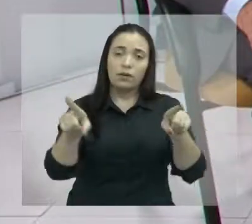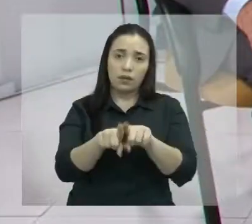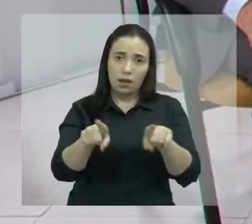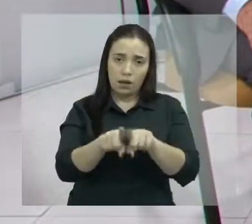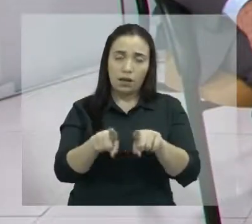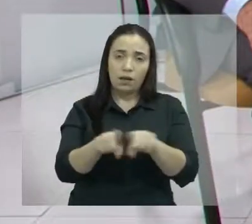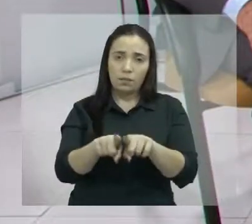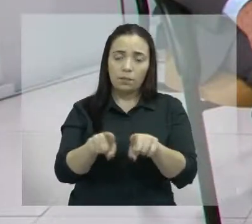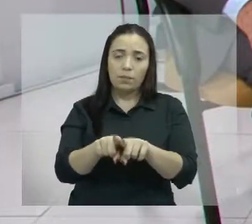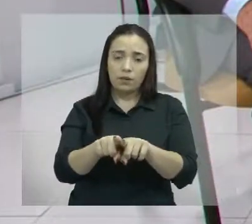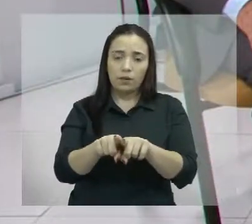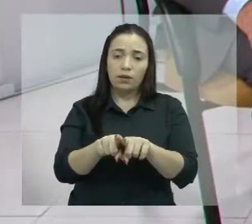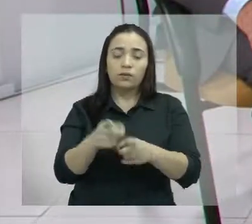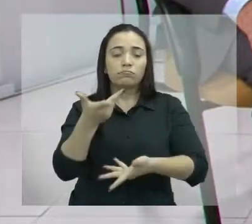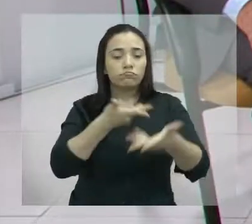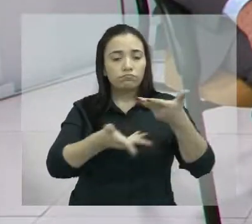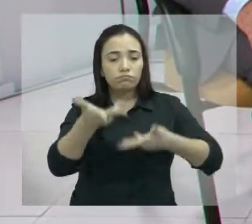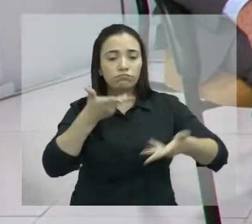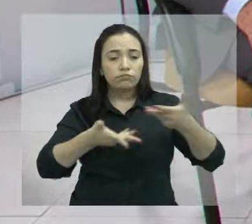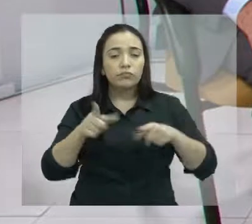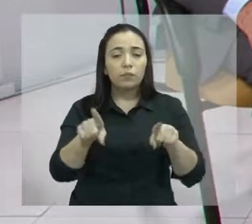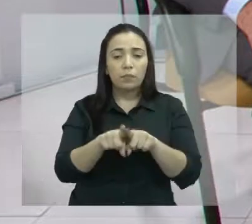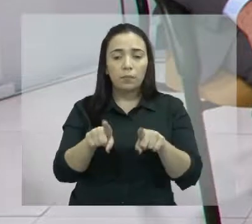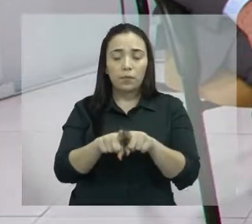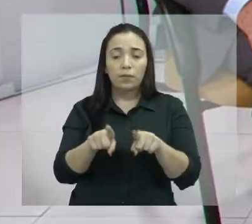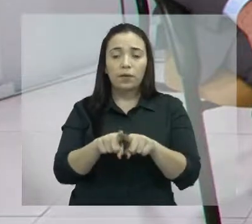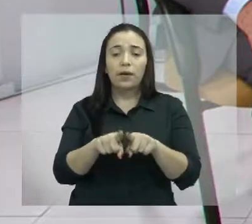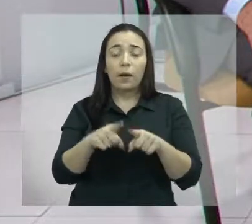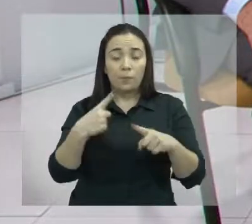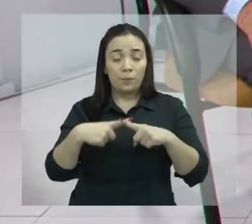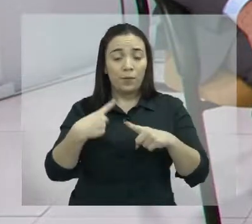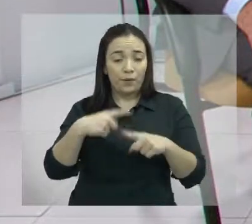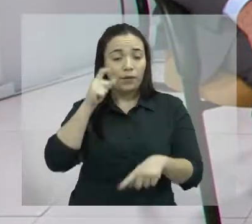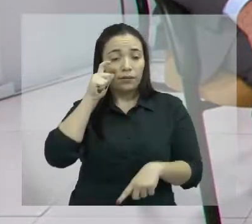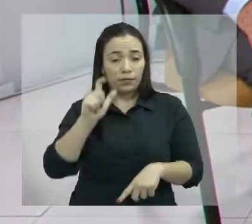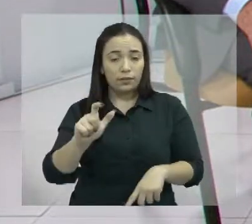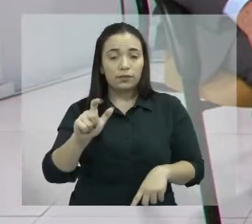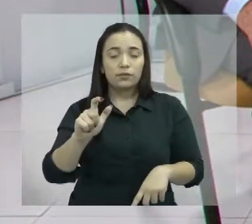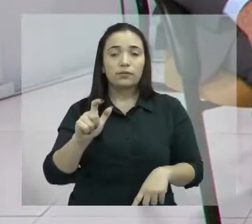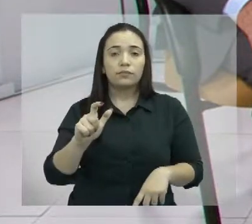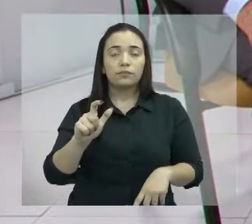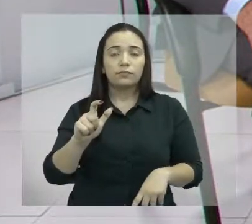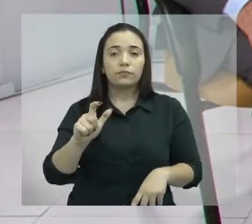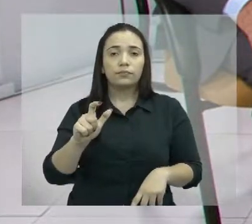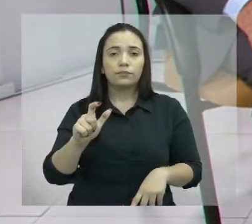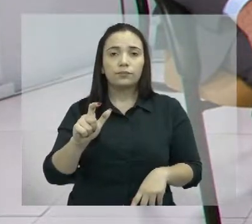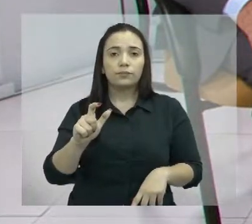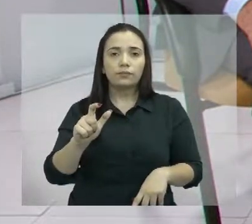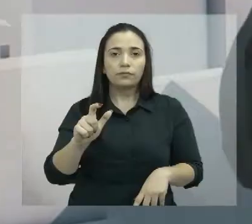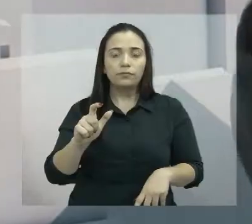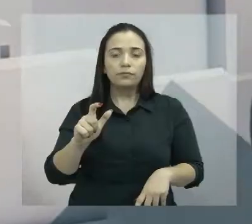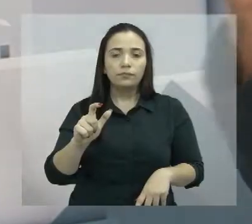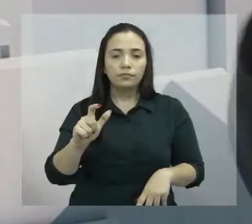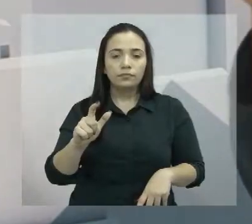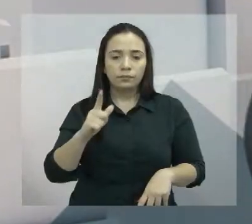outro condutor, porque o que a gente, é interessante abrir uma área